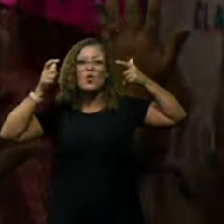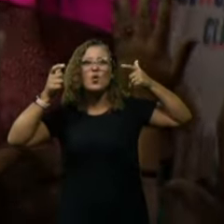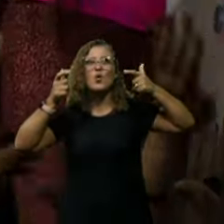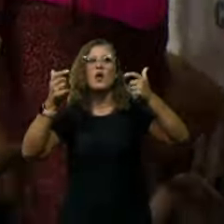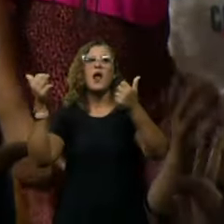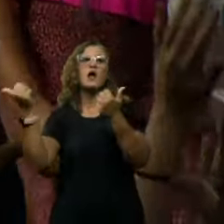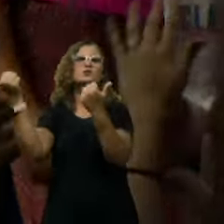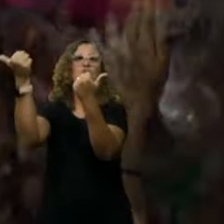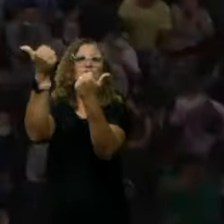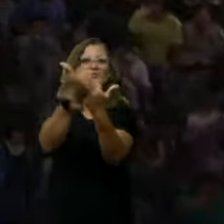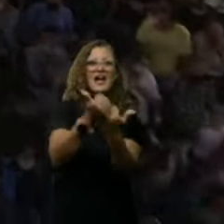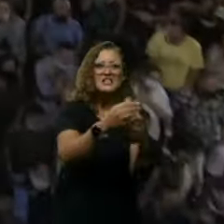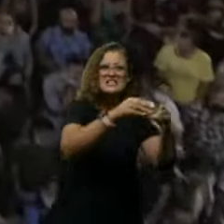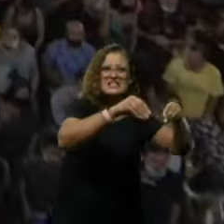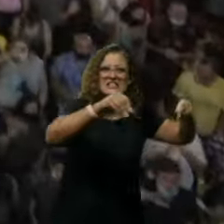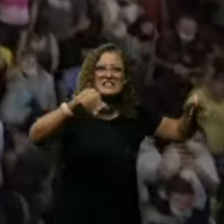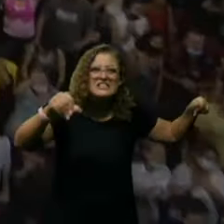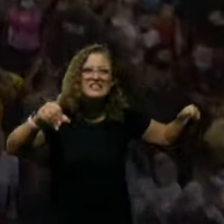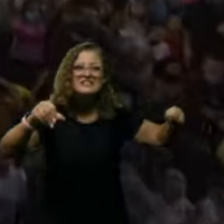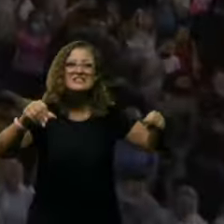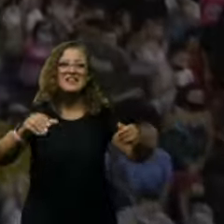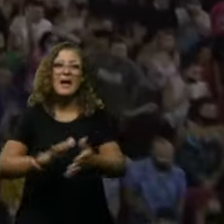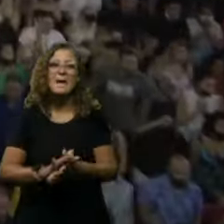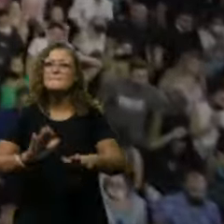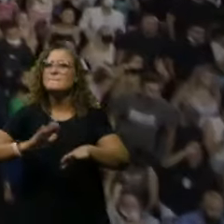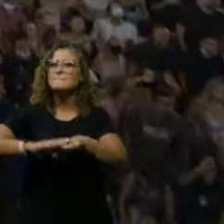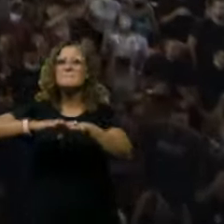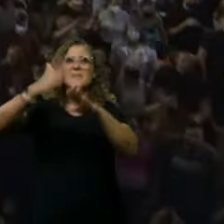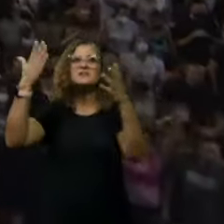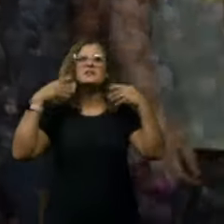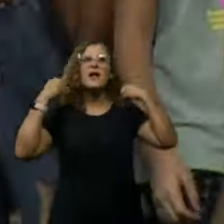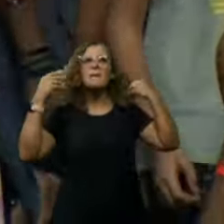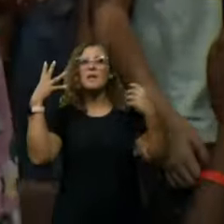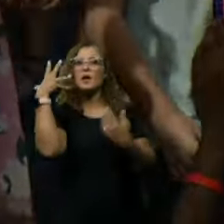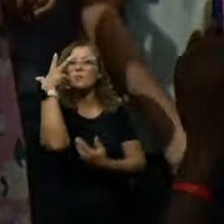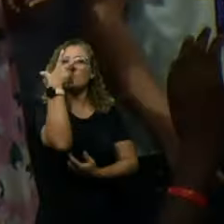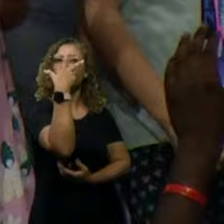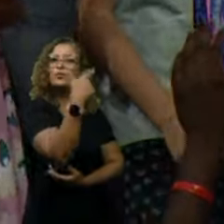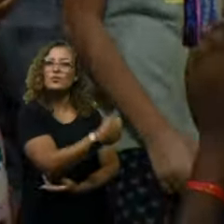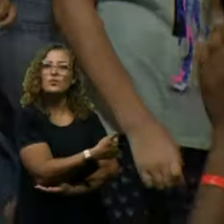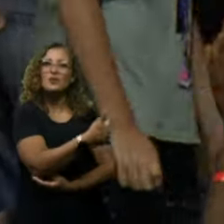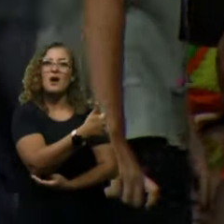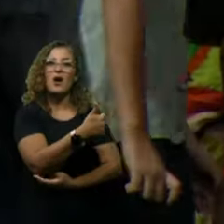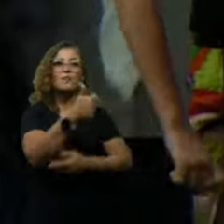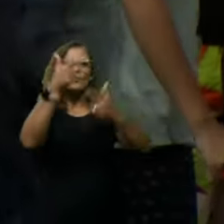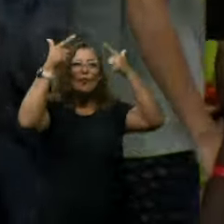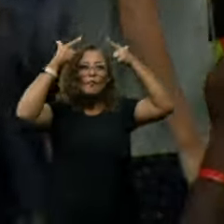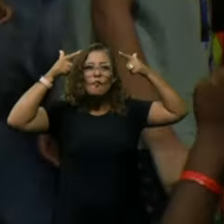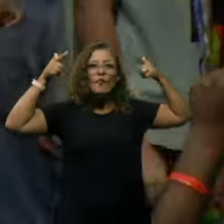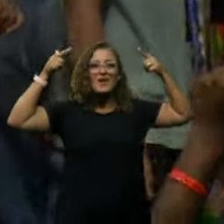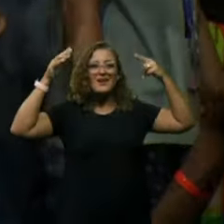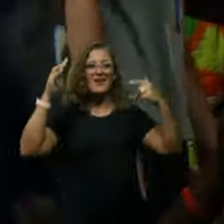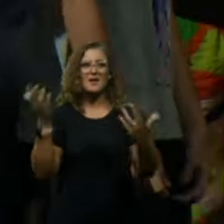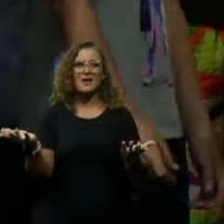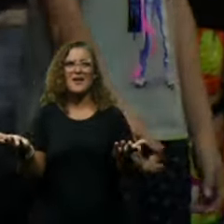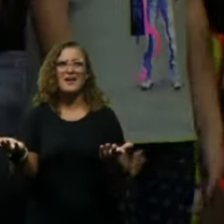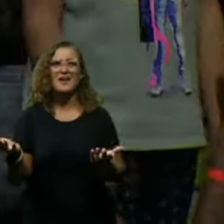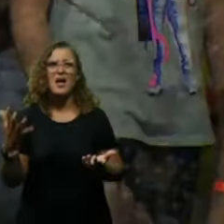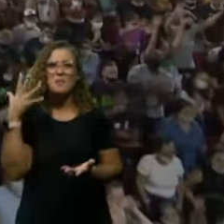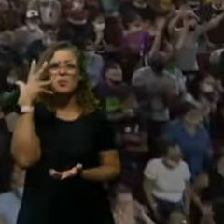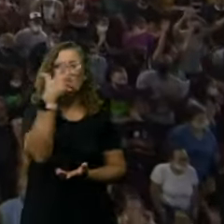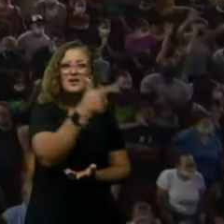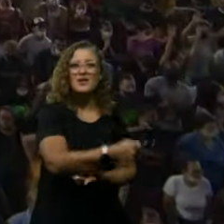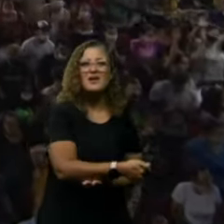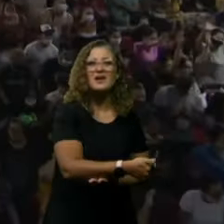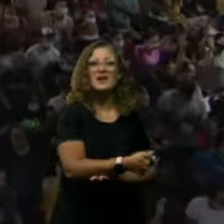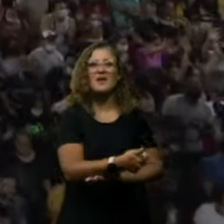mas porque o cabelo black Mas tu que uma chapinha baixo que ser careca coisa bonita é